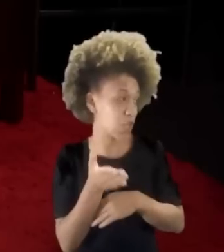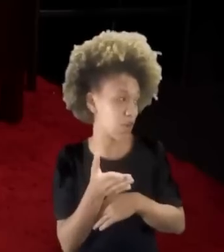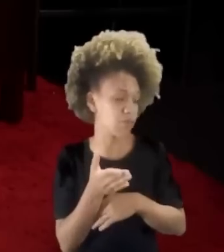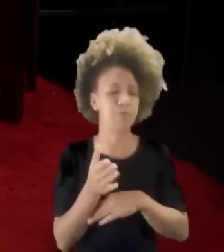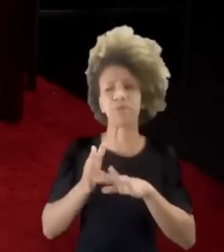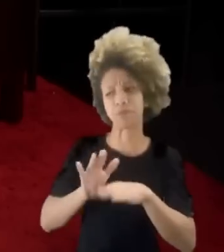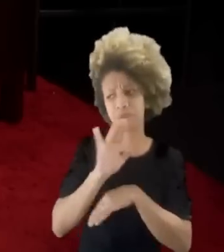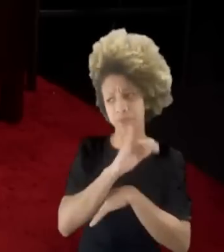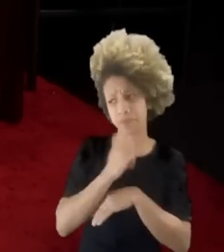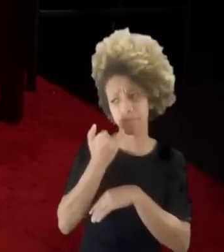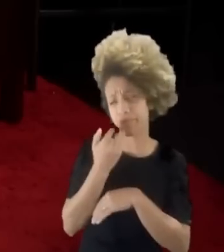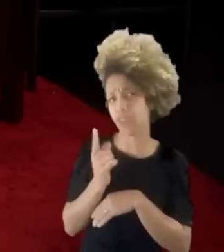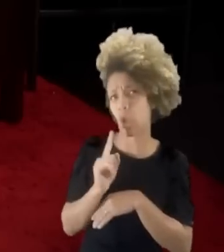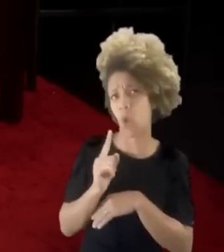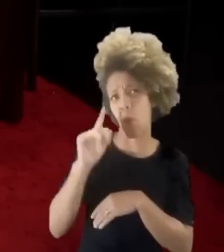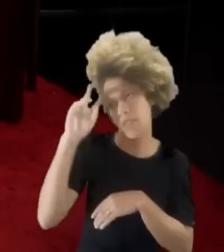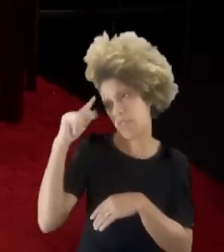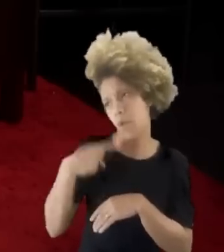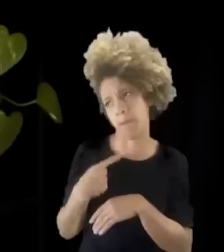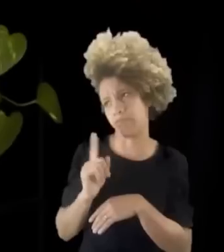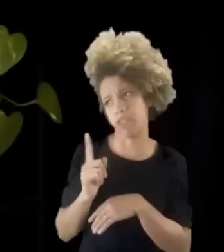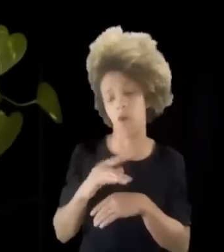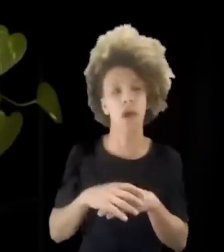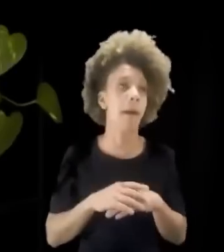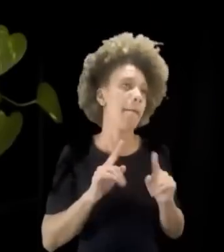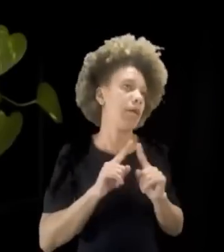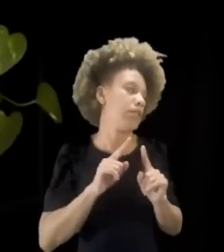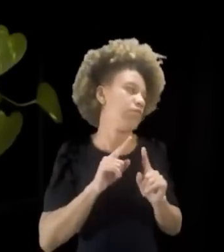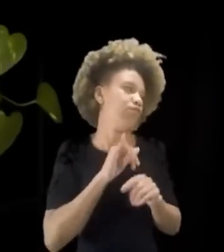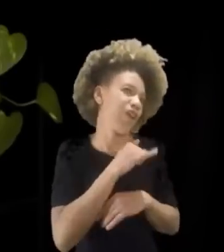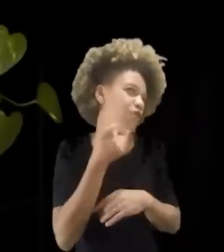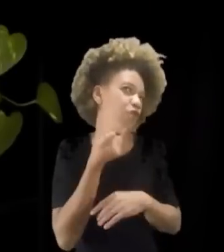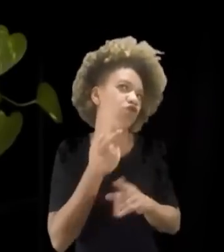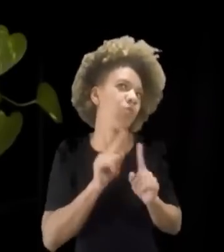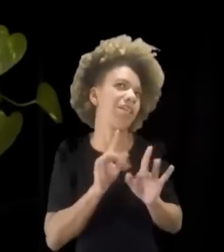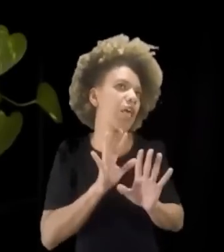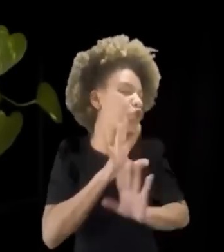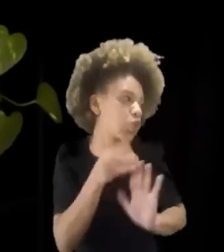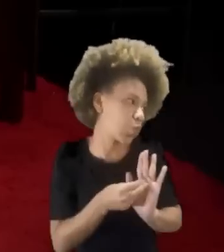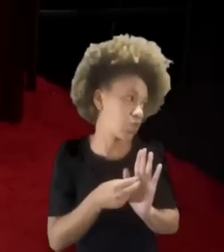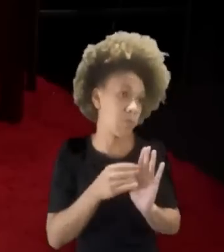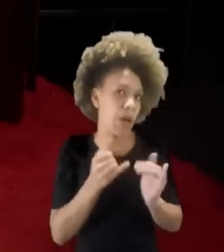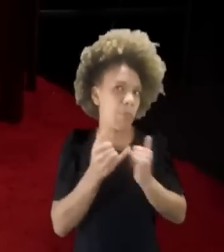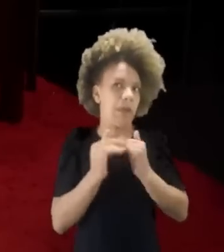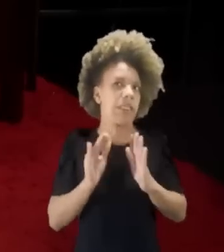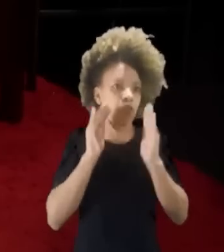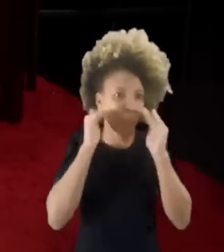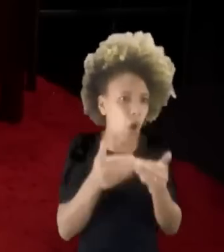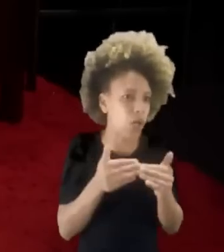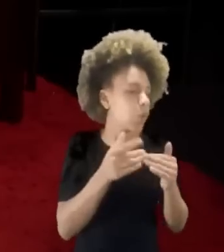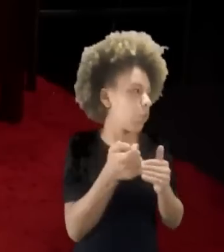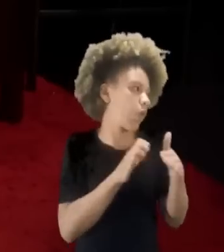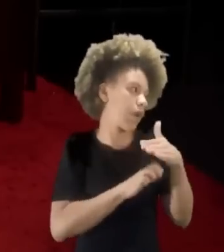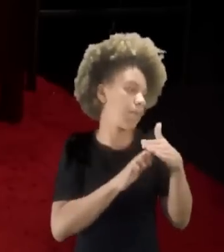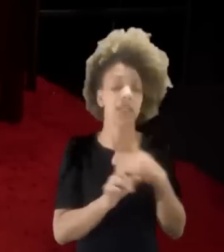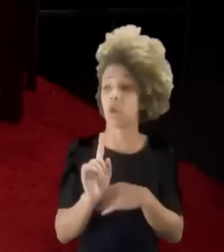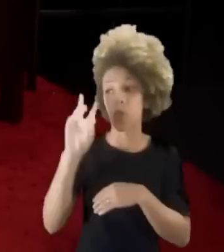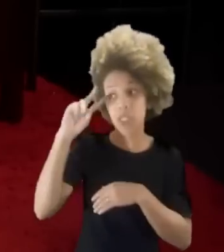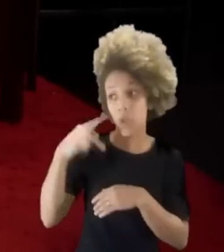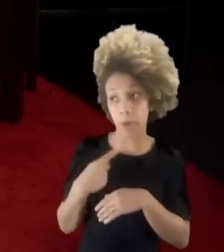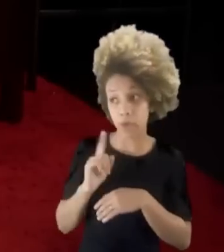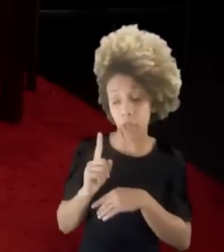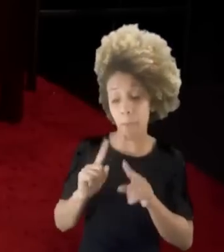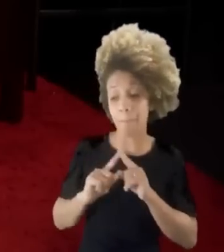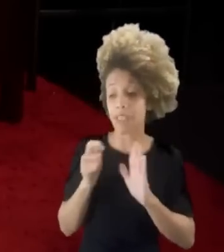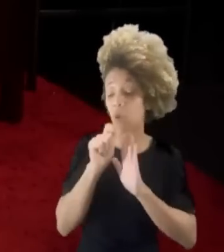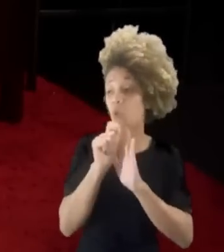o iFood é um não é nenhum ser humano vou falar assim de todos um ser humano não é nenhum ser humano é um